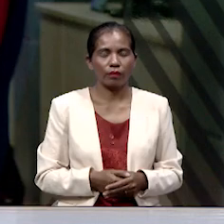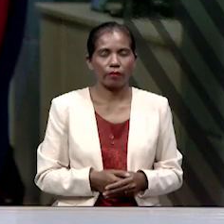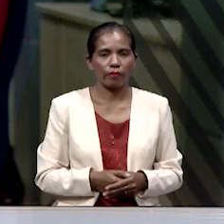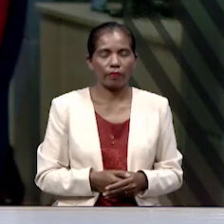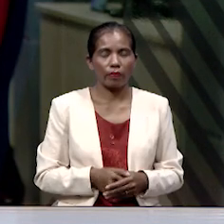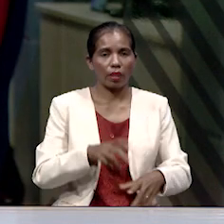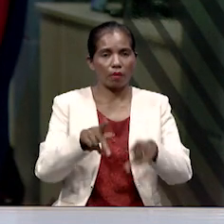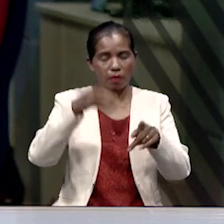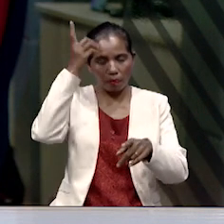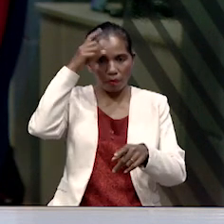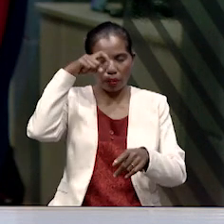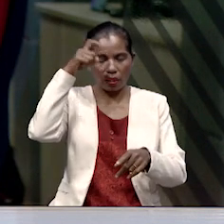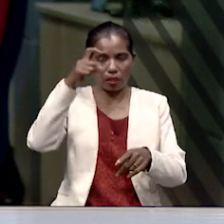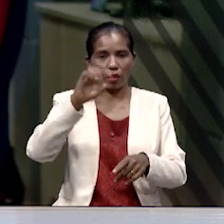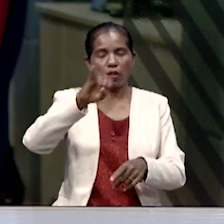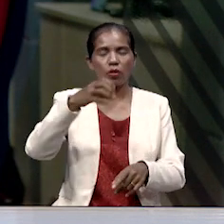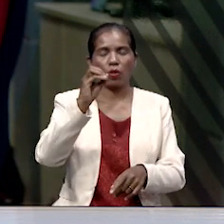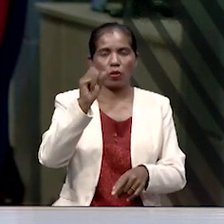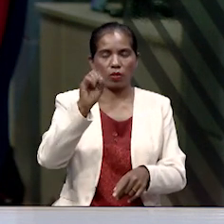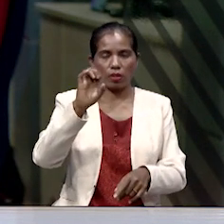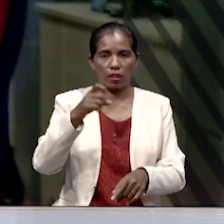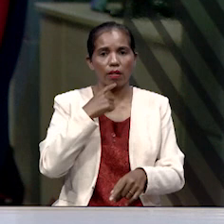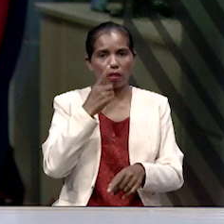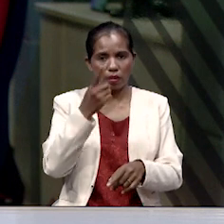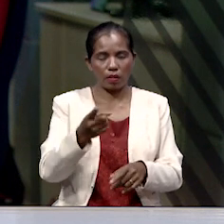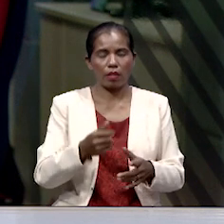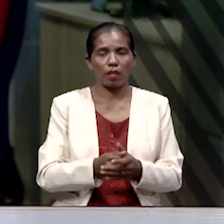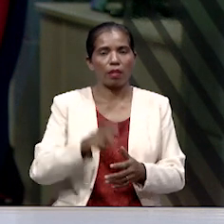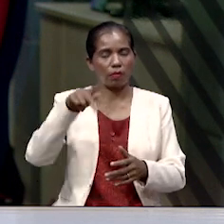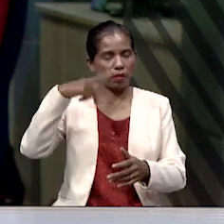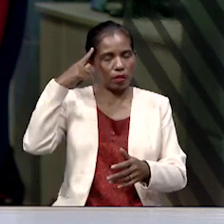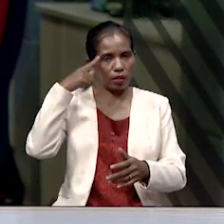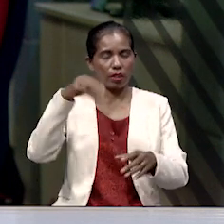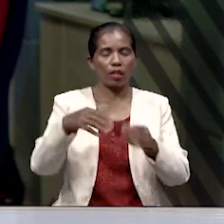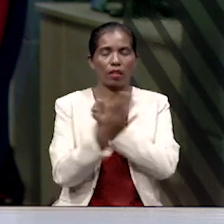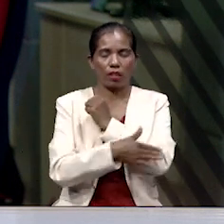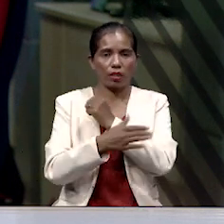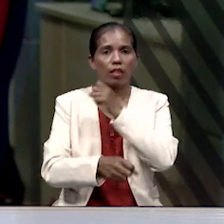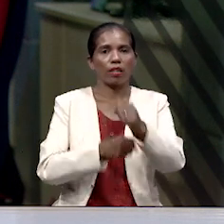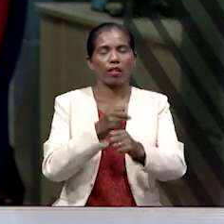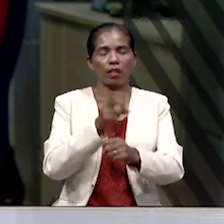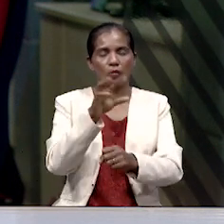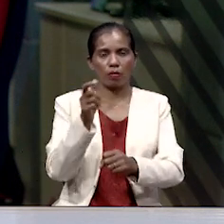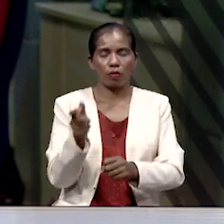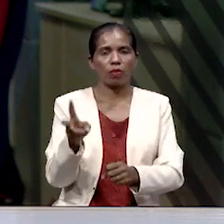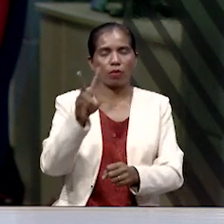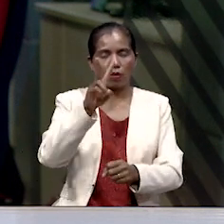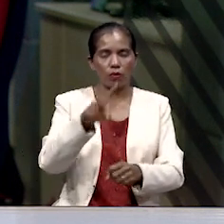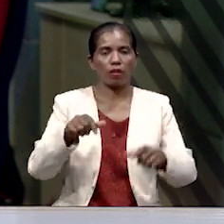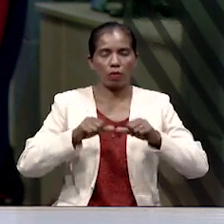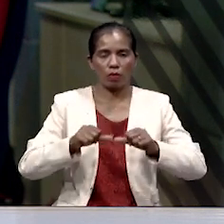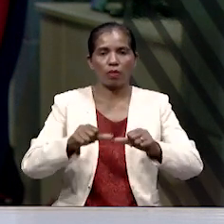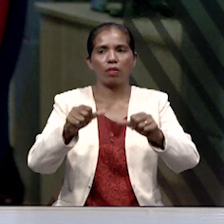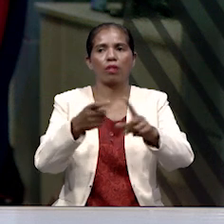diplomata senior José Luis Guterres considera política externa a Rússia tinha um rua-rua, a nessa